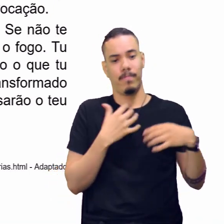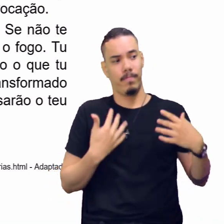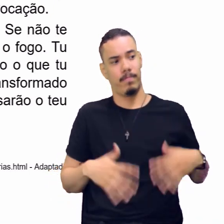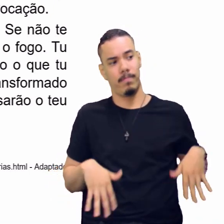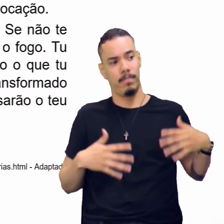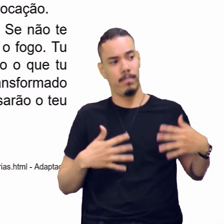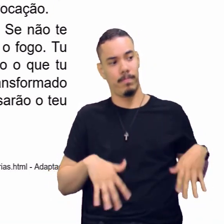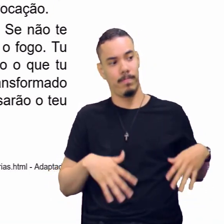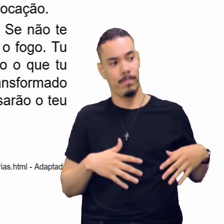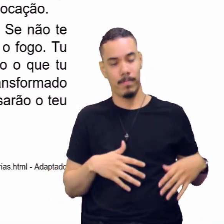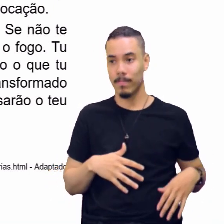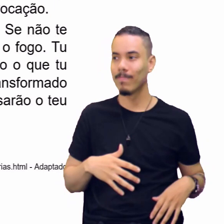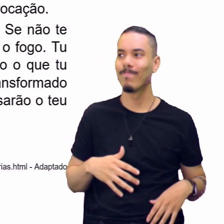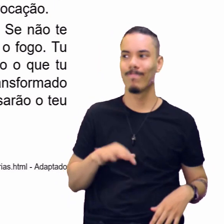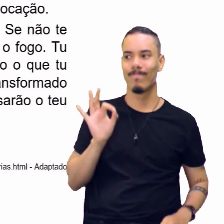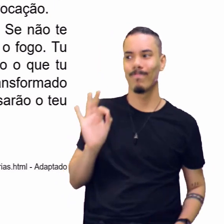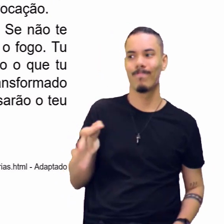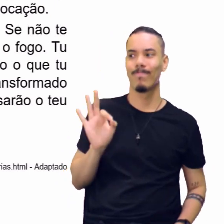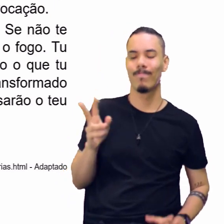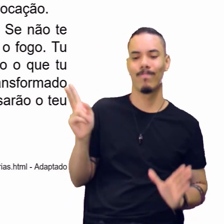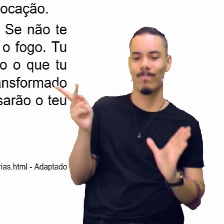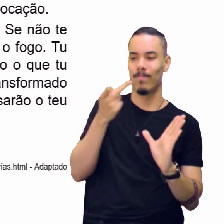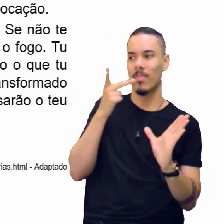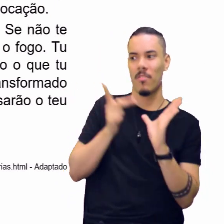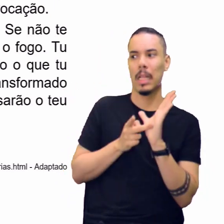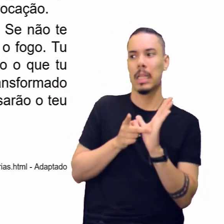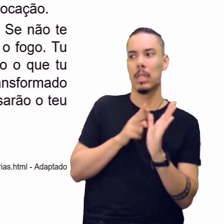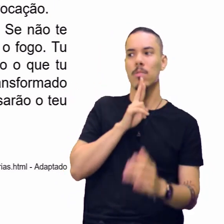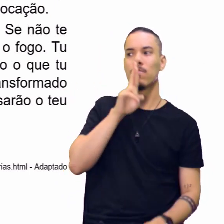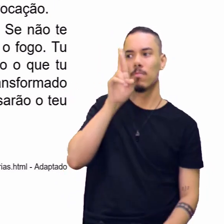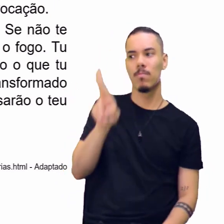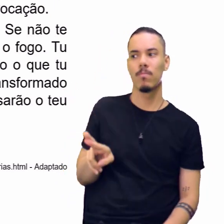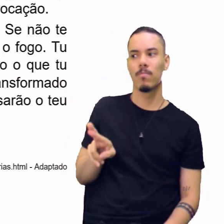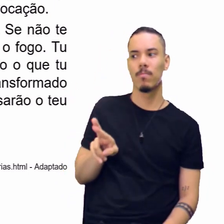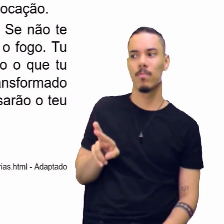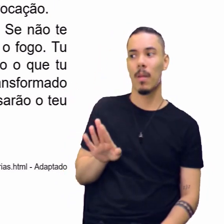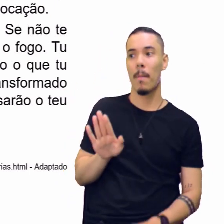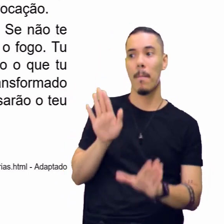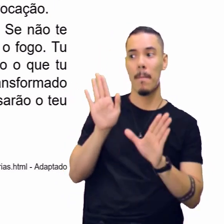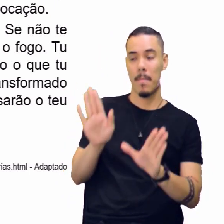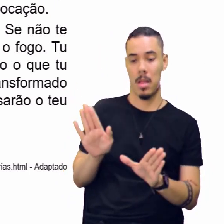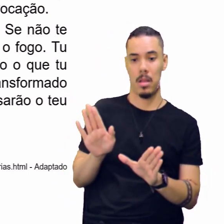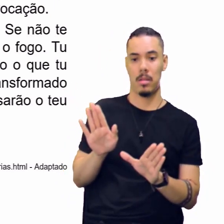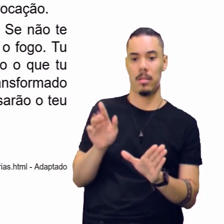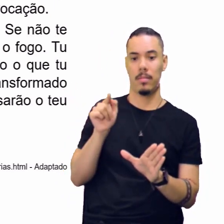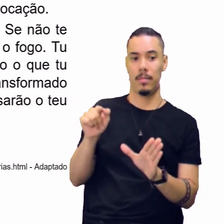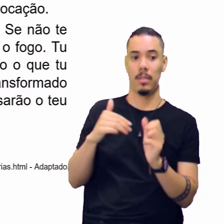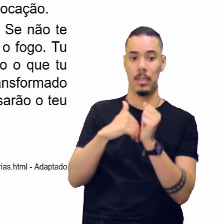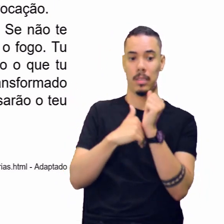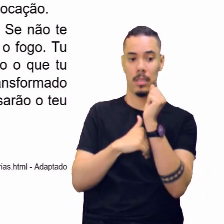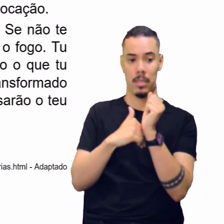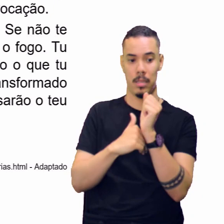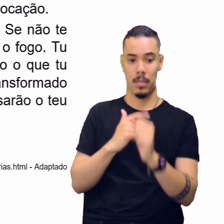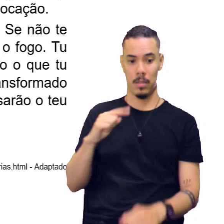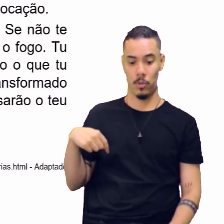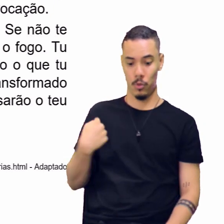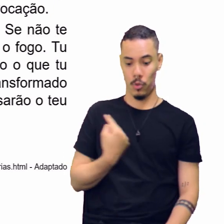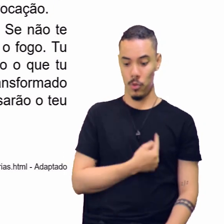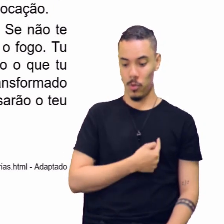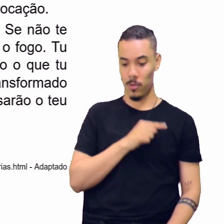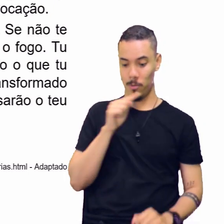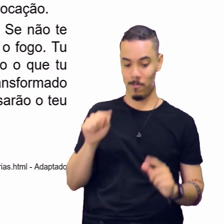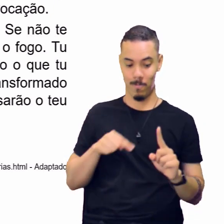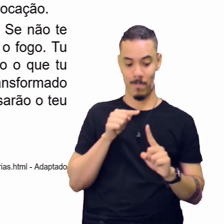apavorada. É verdade, respondeu o fósforo. Mas este é o segredo da nossa